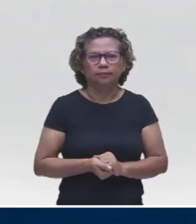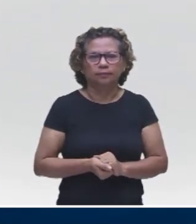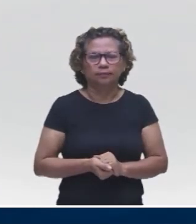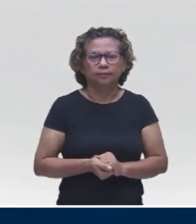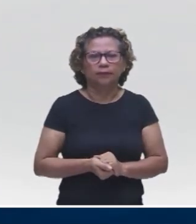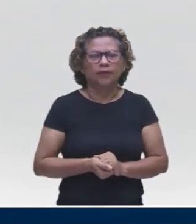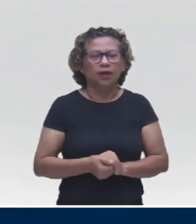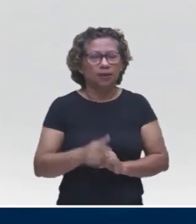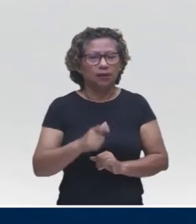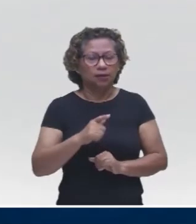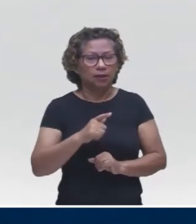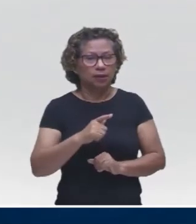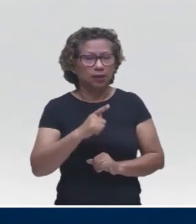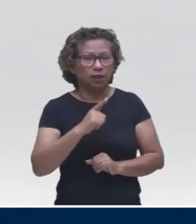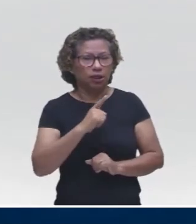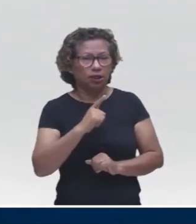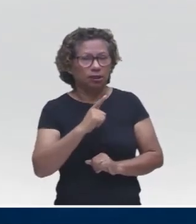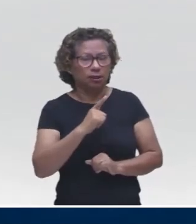que